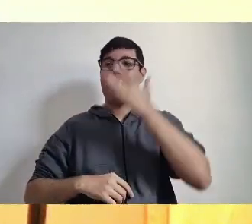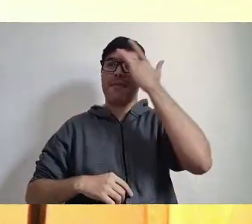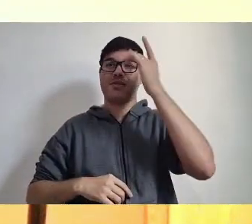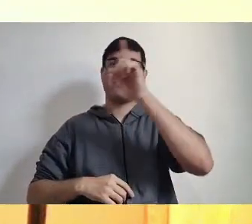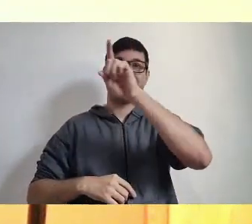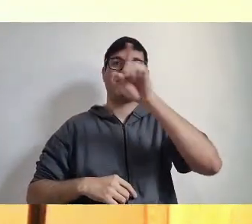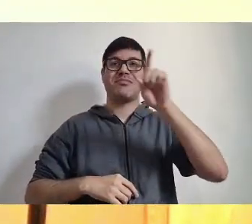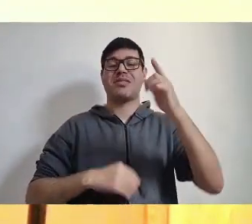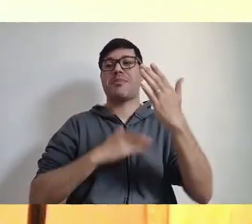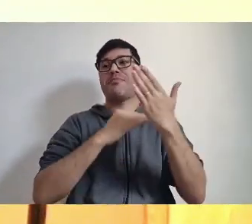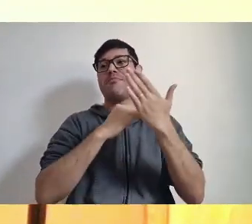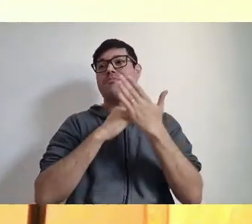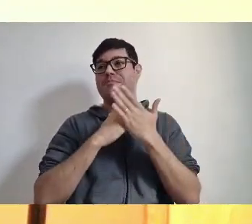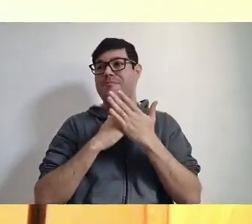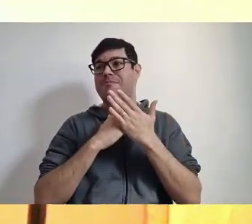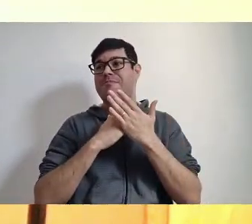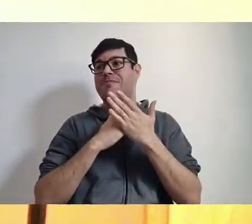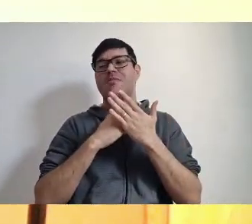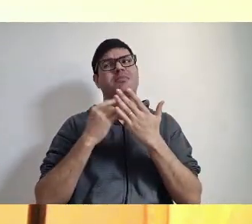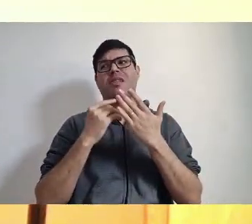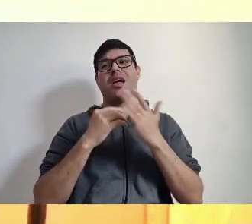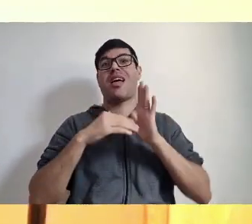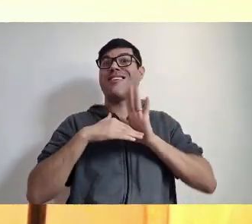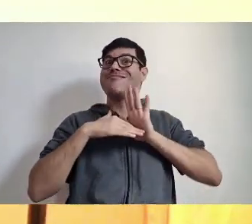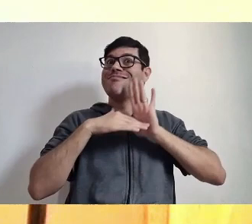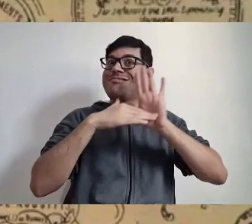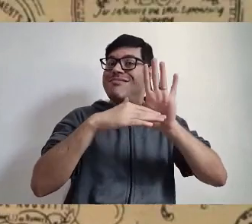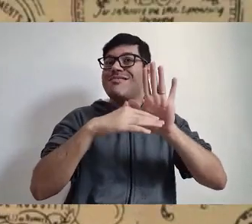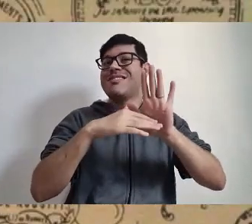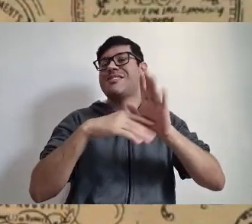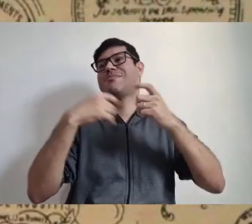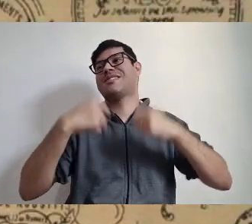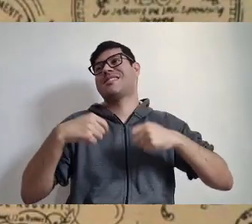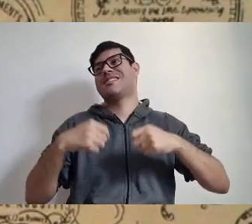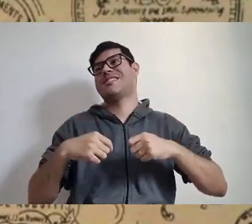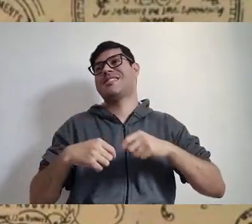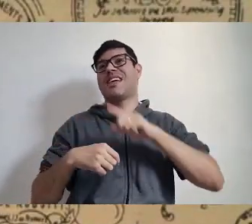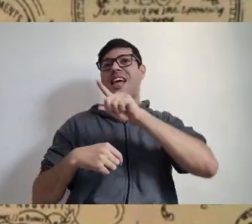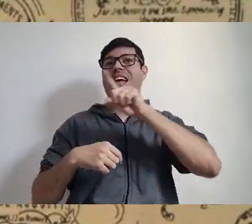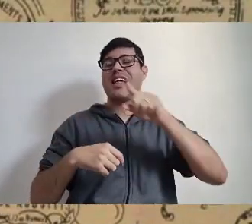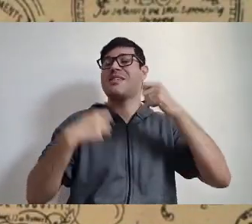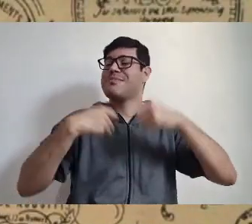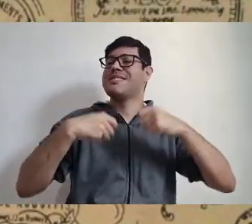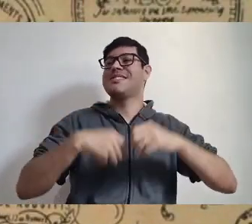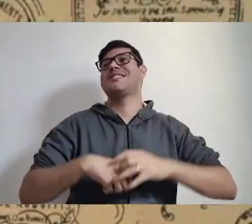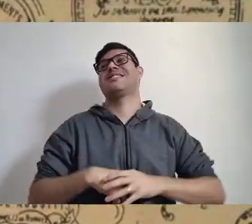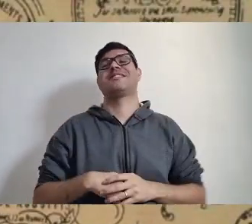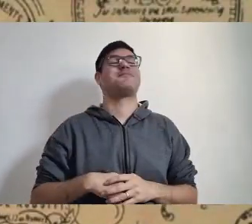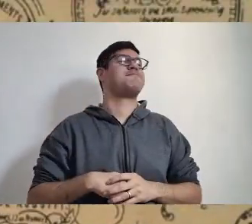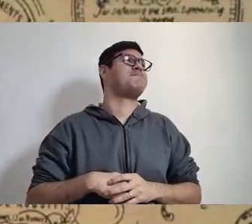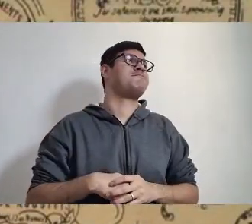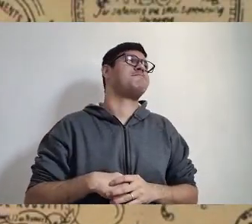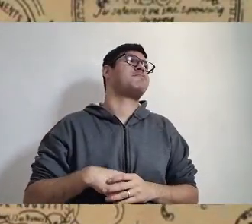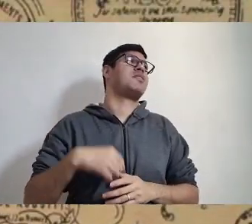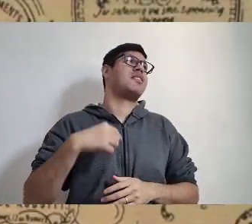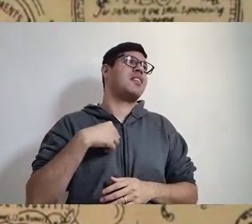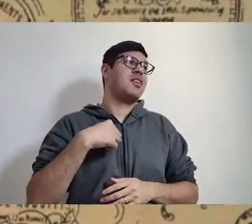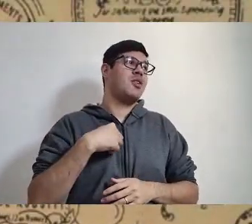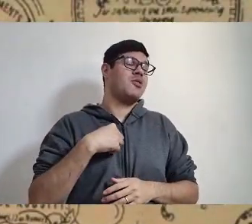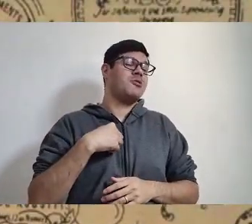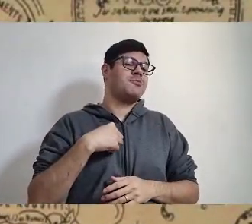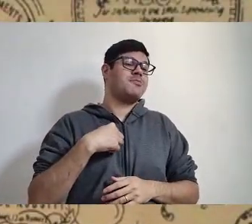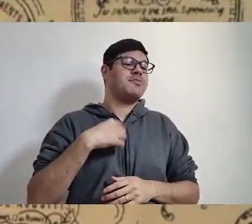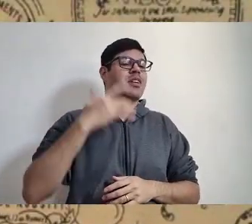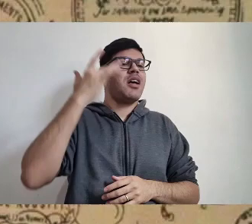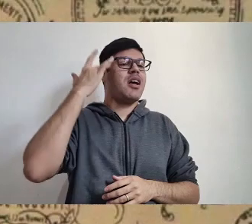mim, como deputado, então eu não posso sair. E Gil, eu acho que você não vai sair nunca também, não. Eu me sinto muito assim feliz